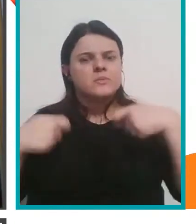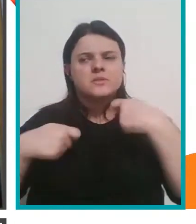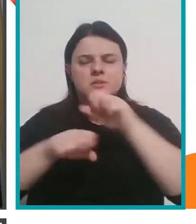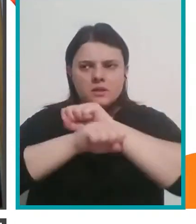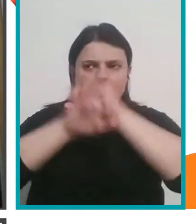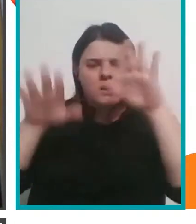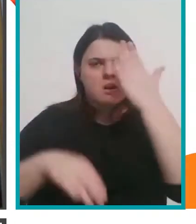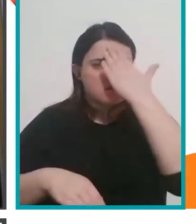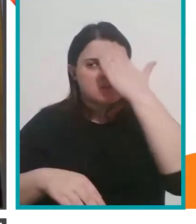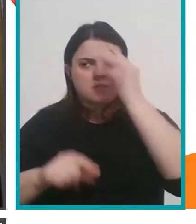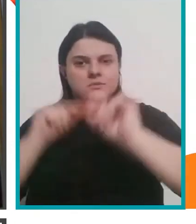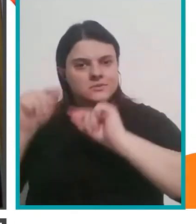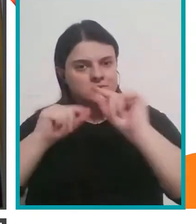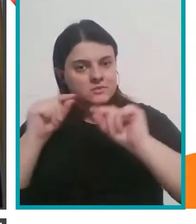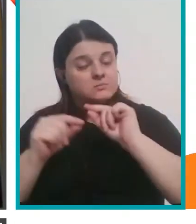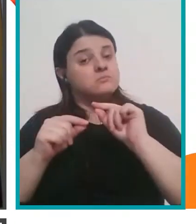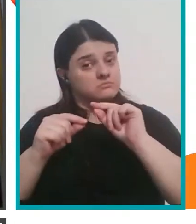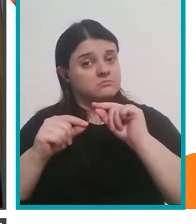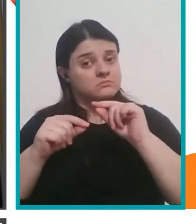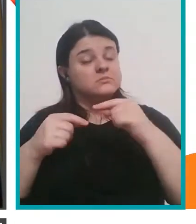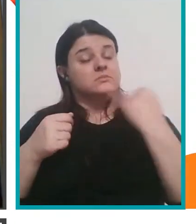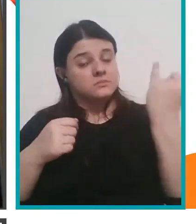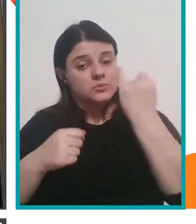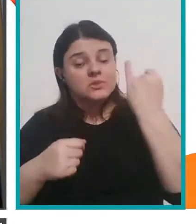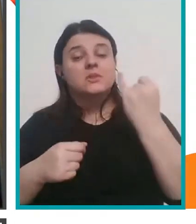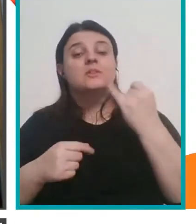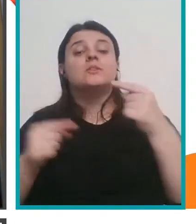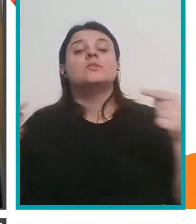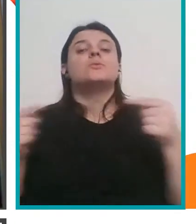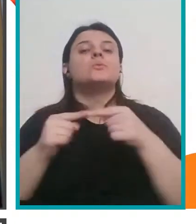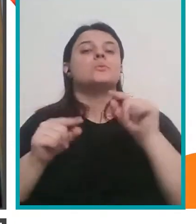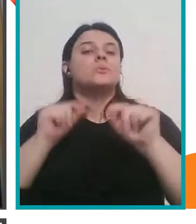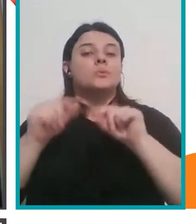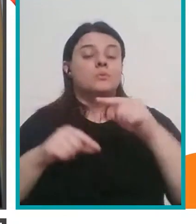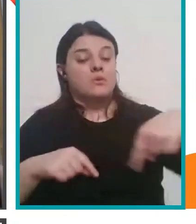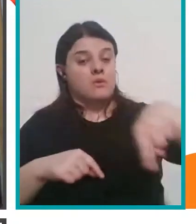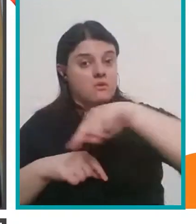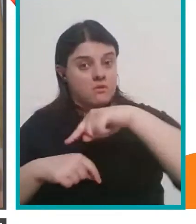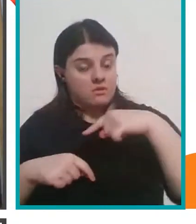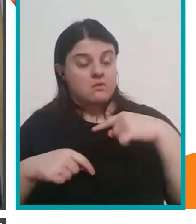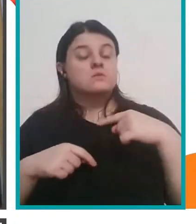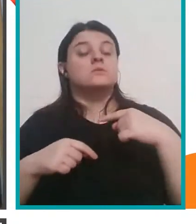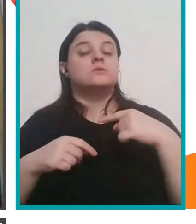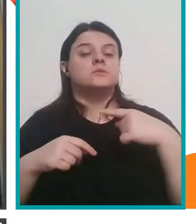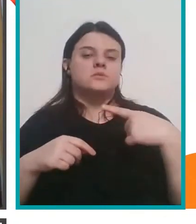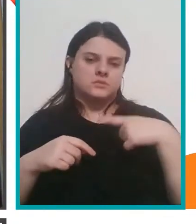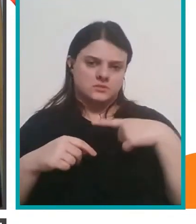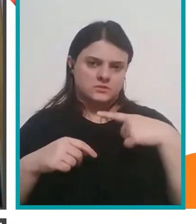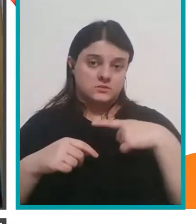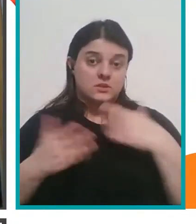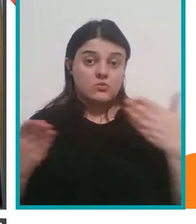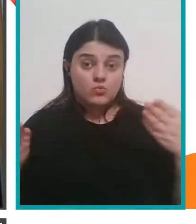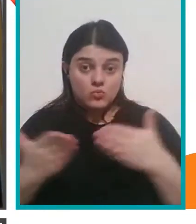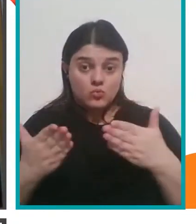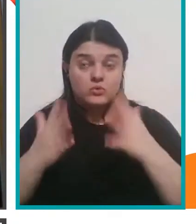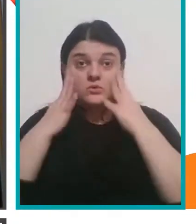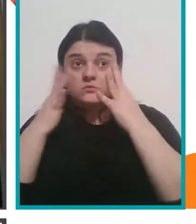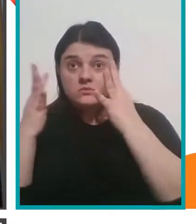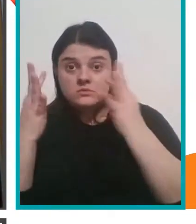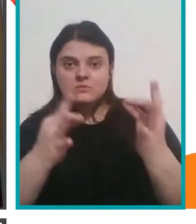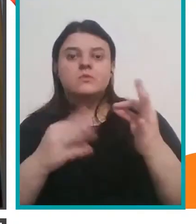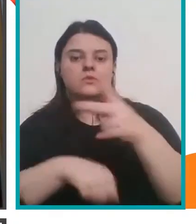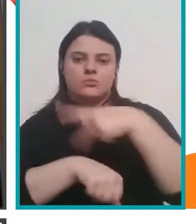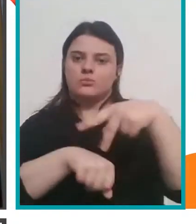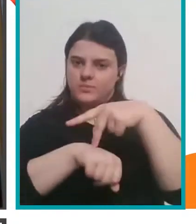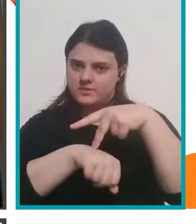de um meio ambiente equilibrado, e para isso a gente é o que a gente hoje está assistindo no